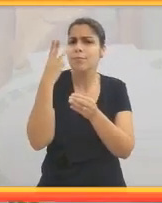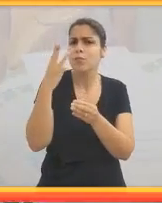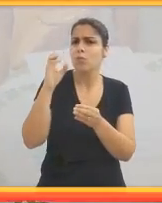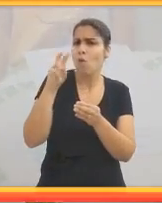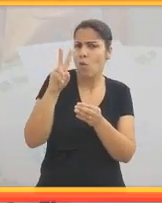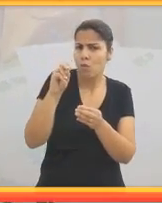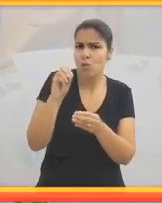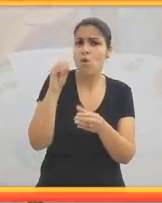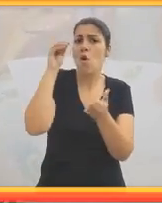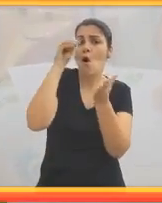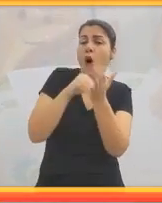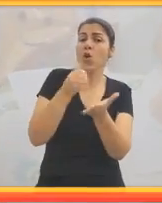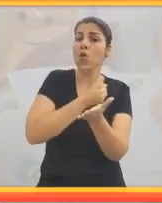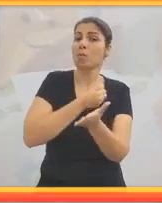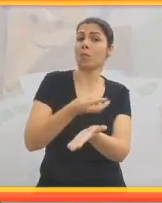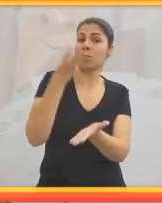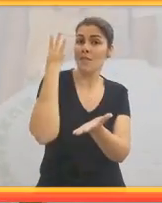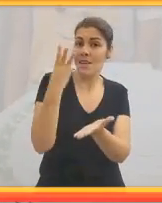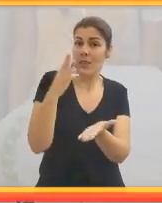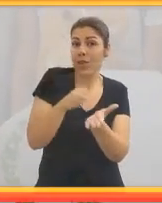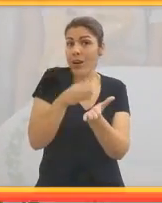4 ovos?